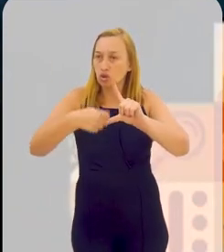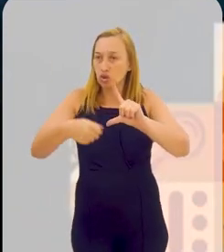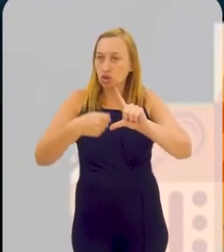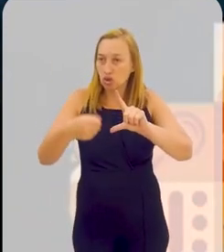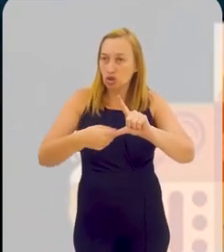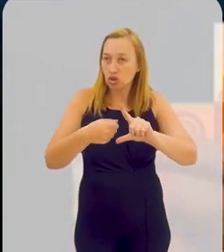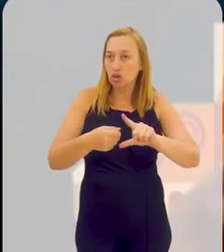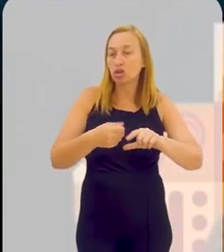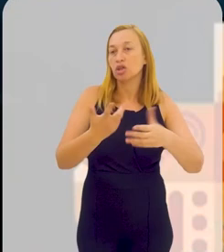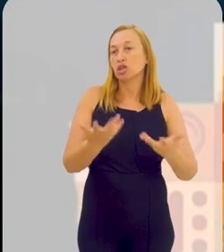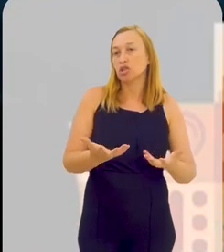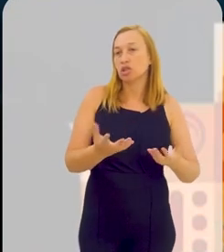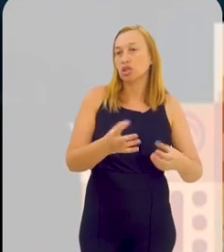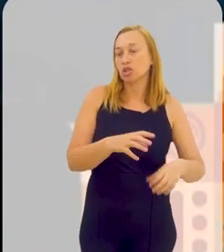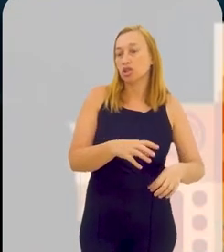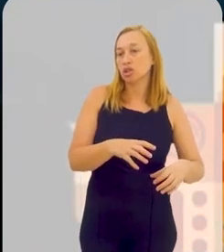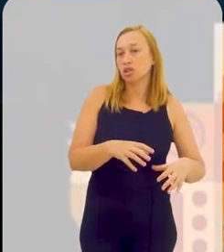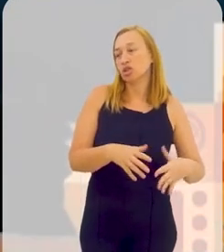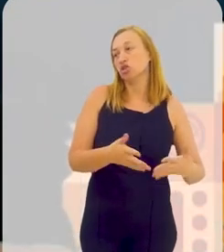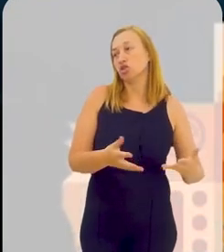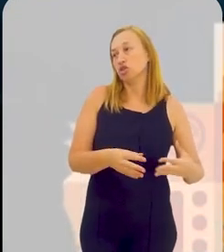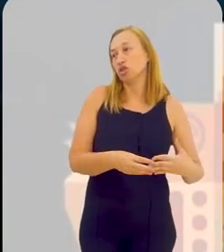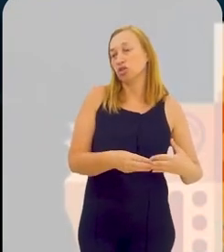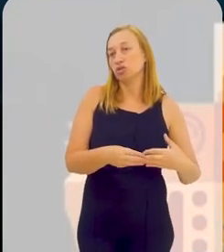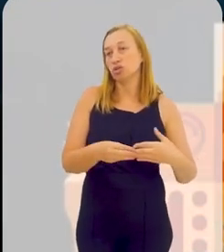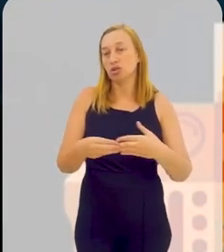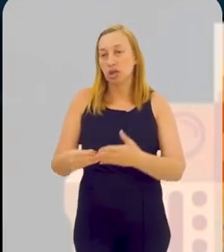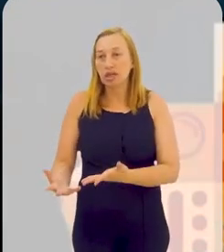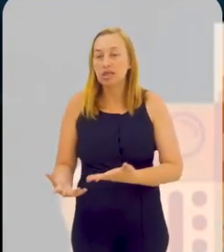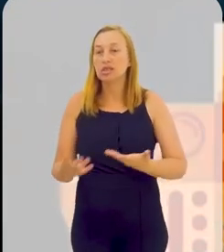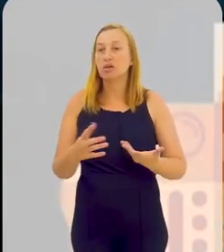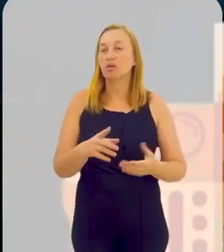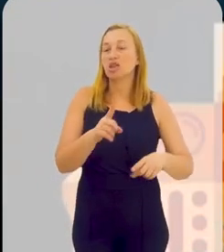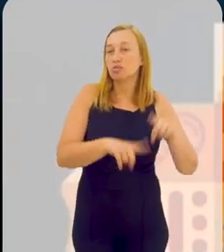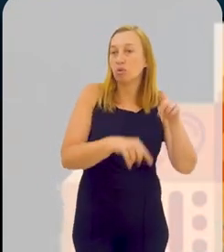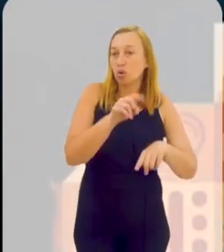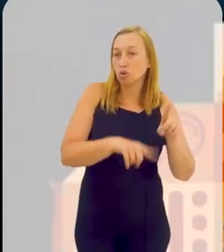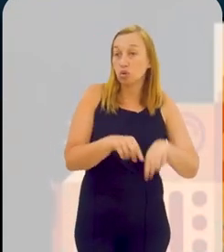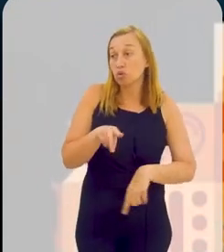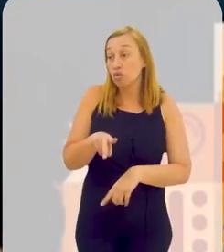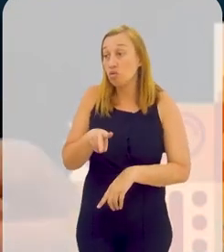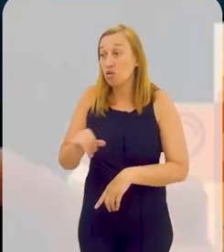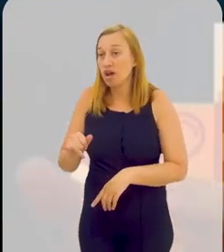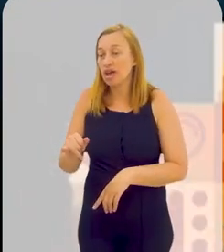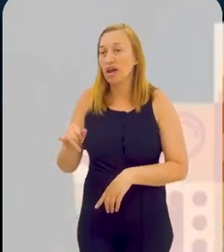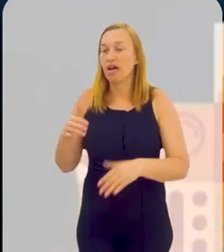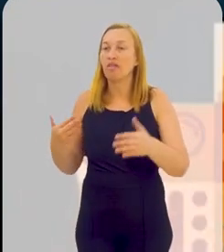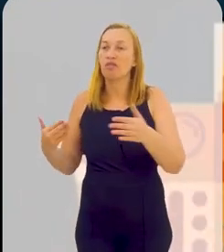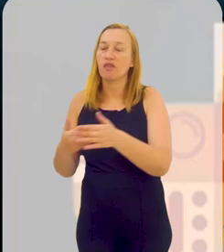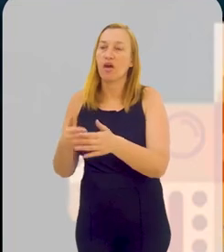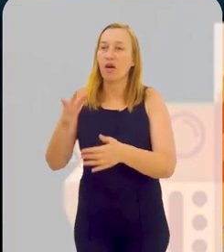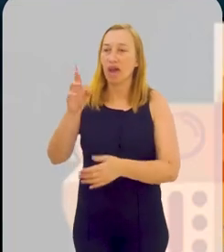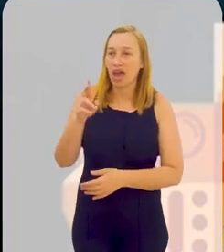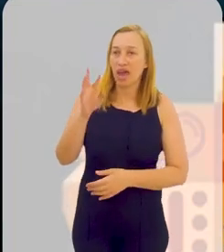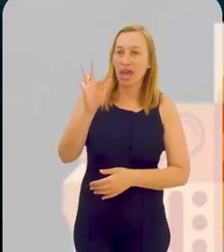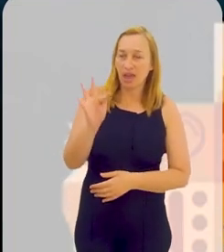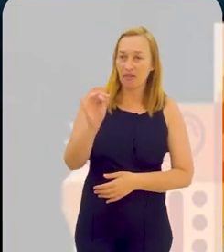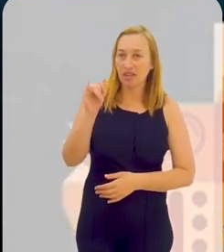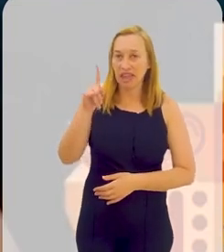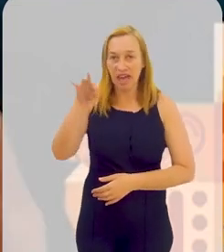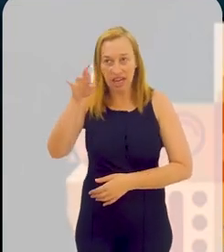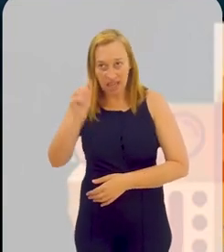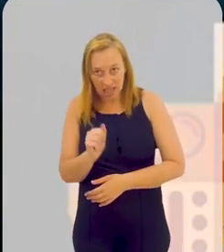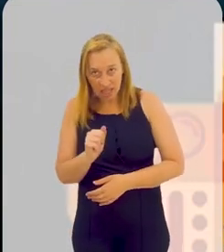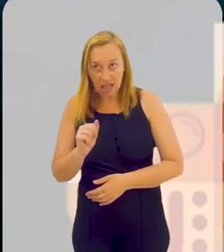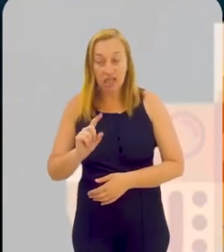de transporte, seja através de dutos, terminais, no caso do petróleo, né? Esse produto vai até uma refinaria, né? Então, ele